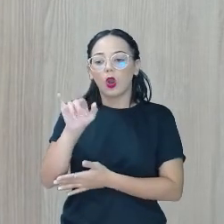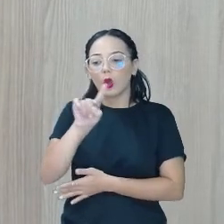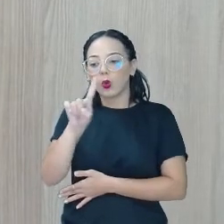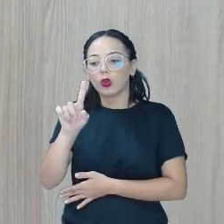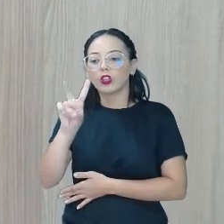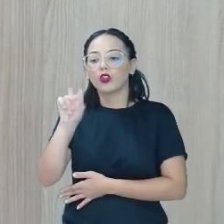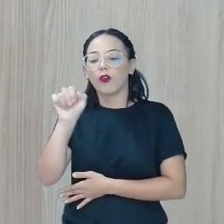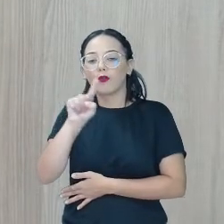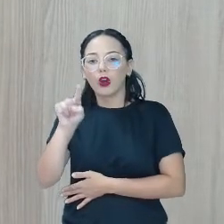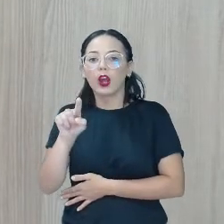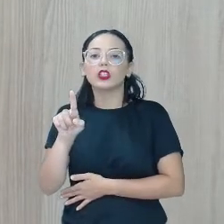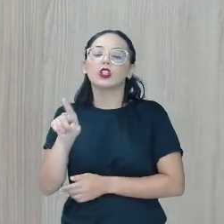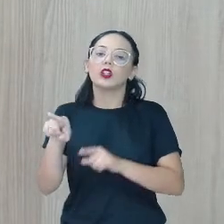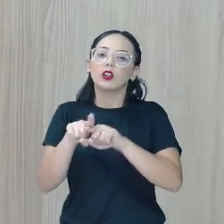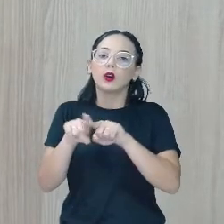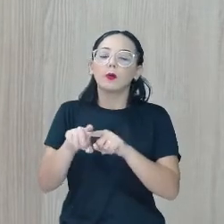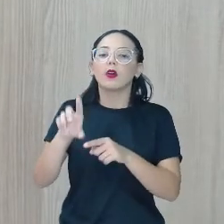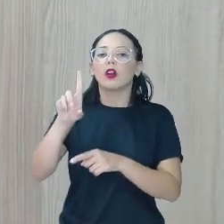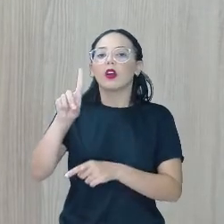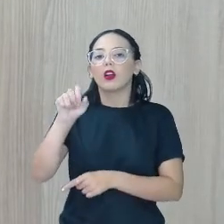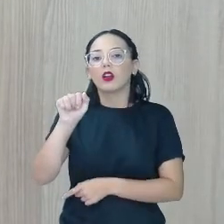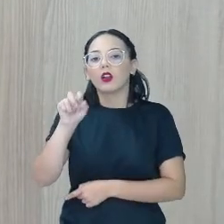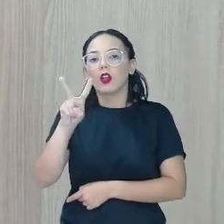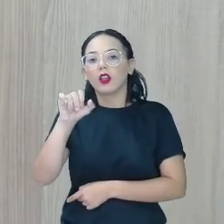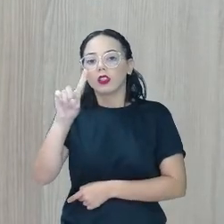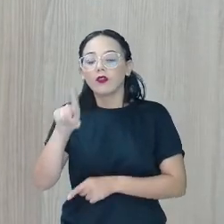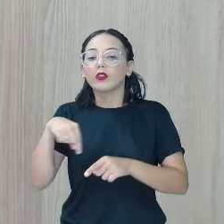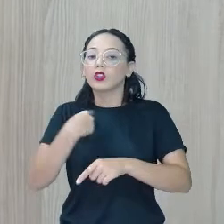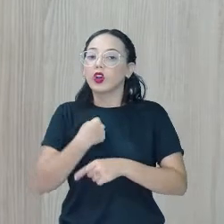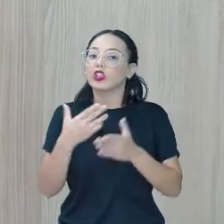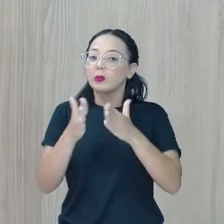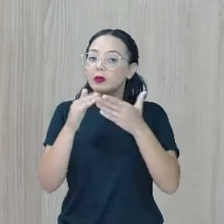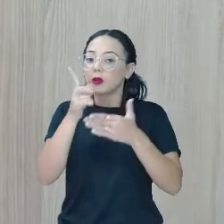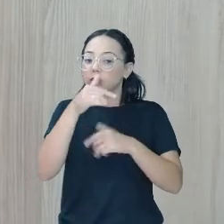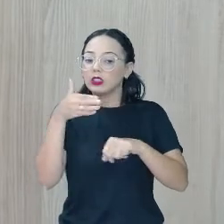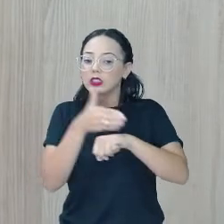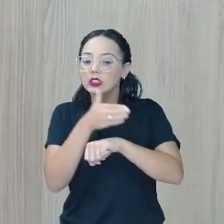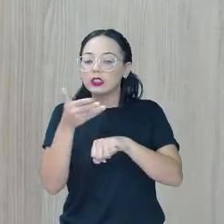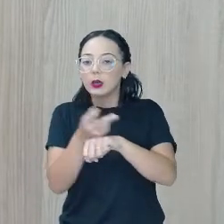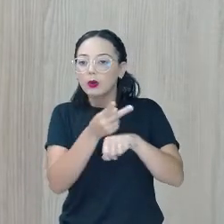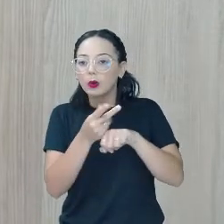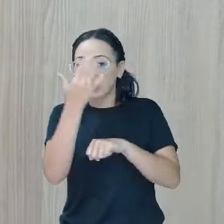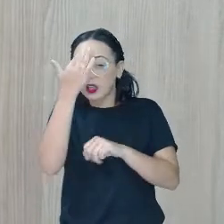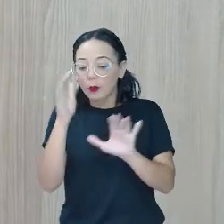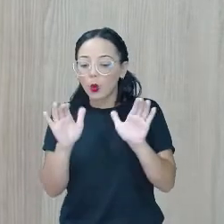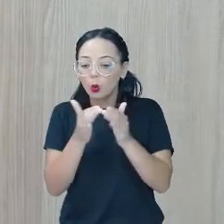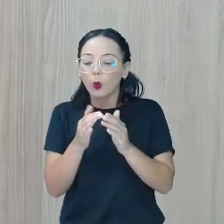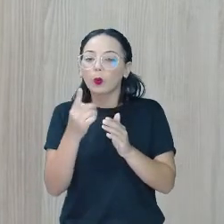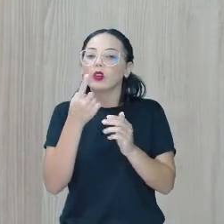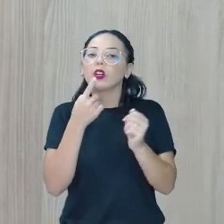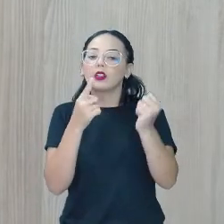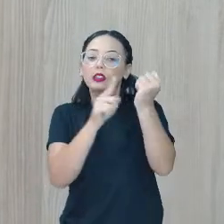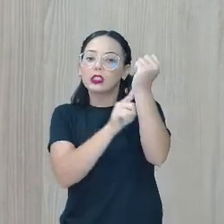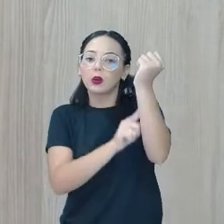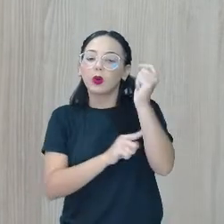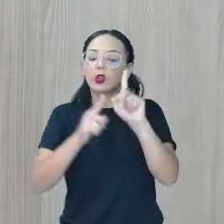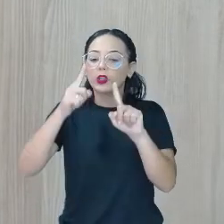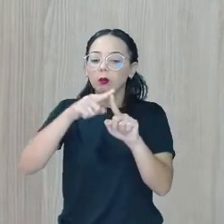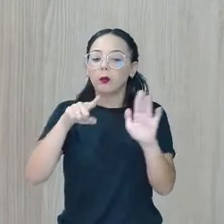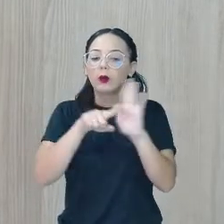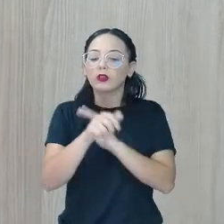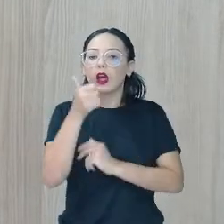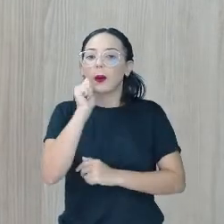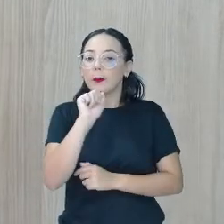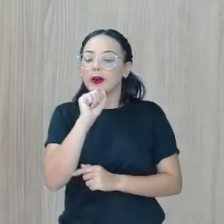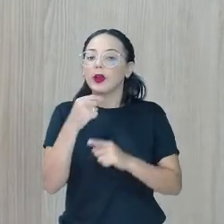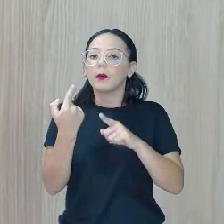né, que está aqui. David, lembrando que nós pedimos para vocês procurarem saber o grupo sanguíneo de vocês, perguntar à mãe.